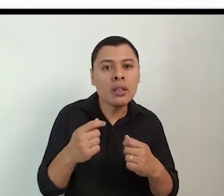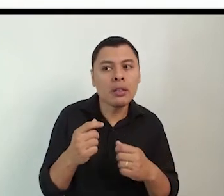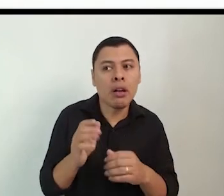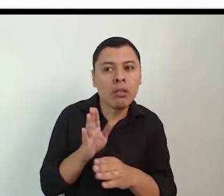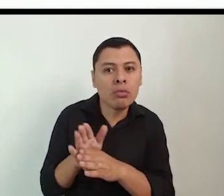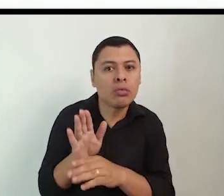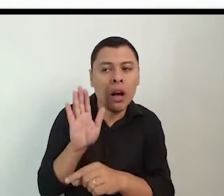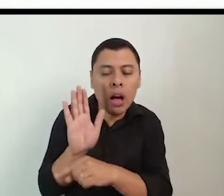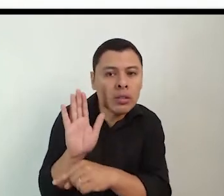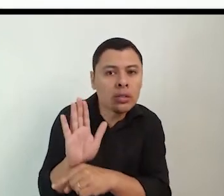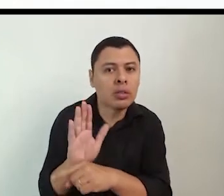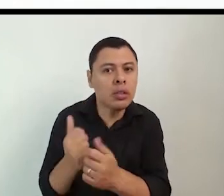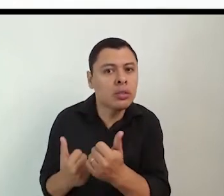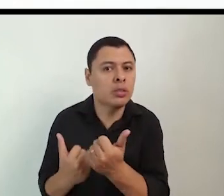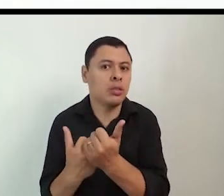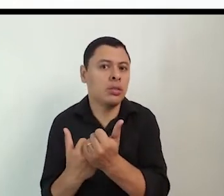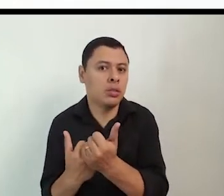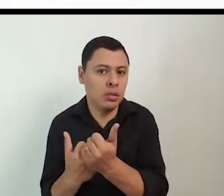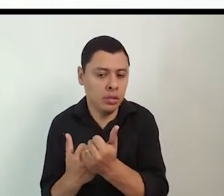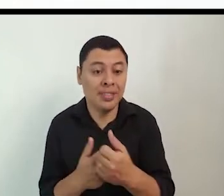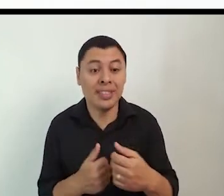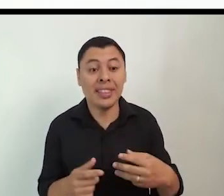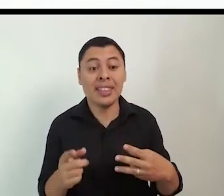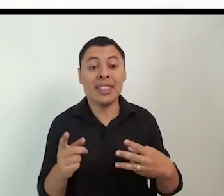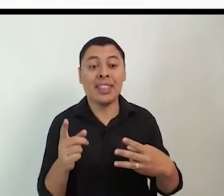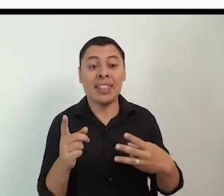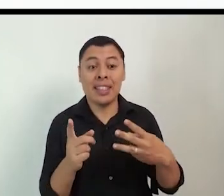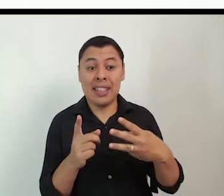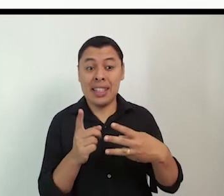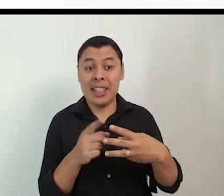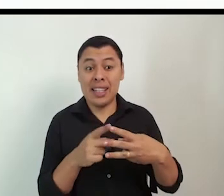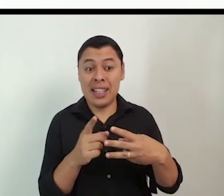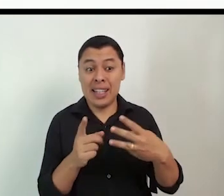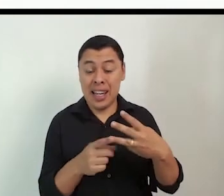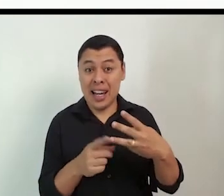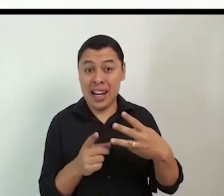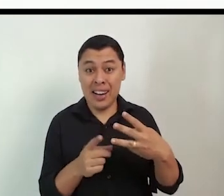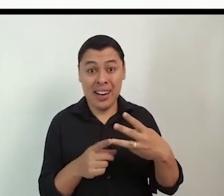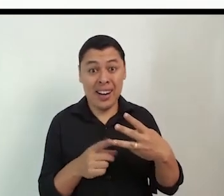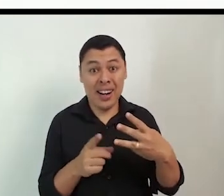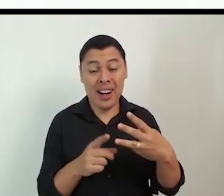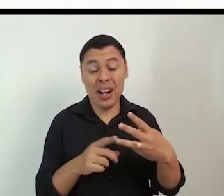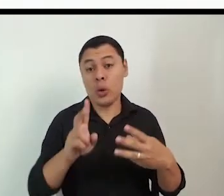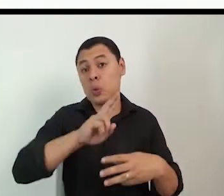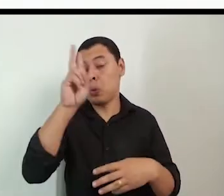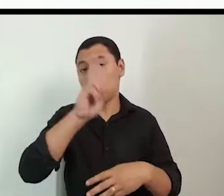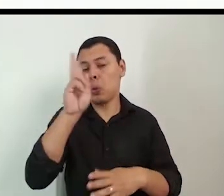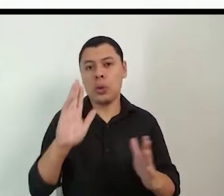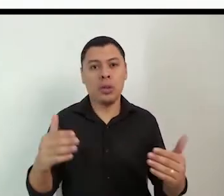pouquinho maior do que o nível 1, e no nível 3, ele é o autismo severo, onde muito provavelmente a